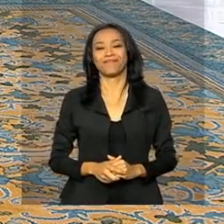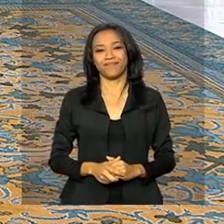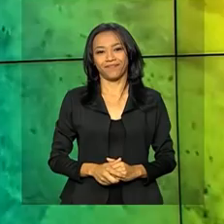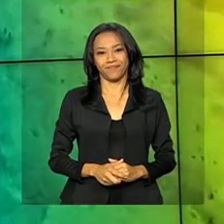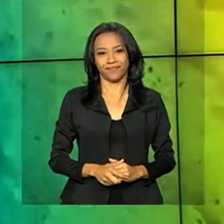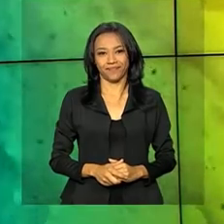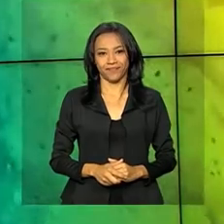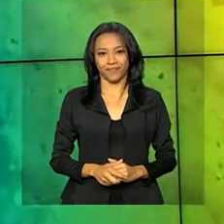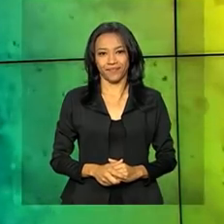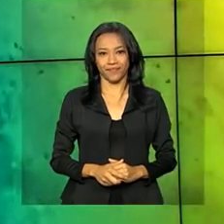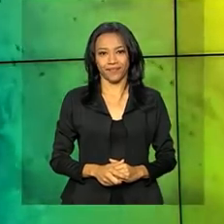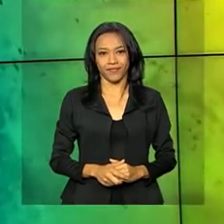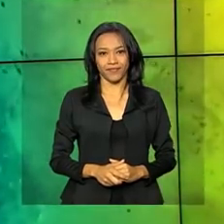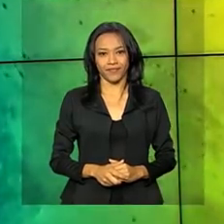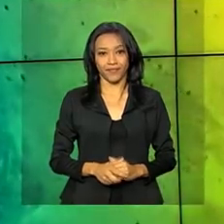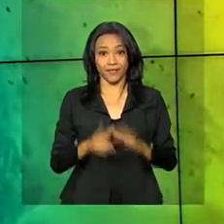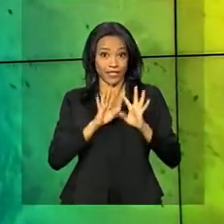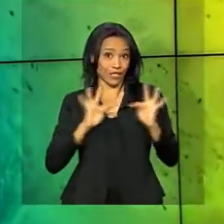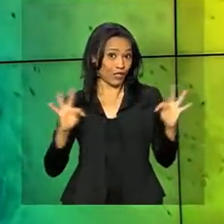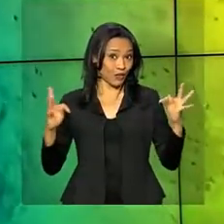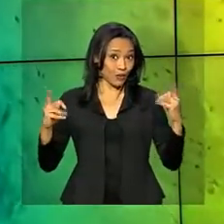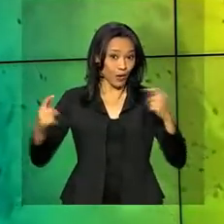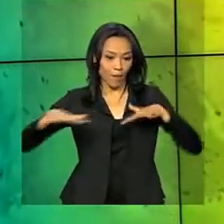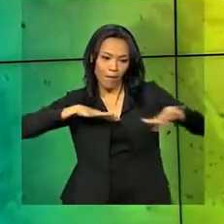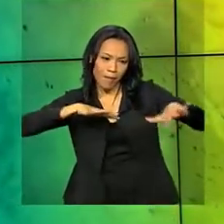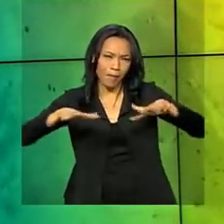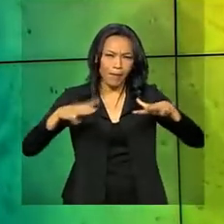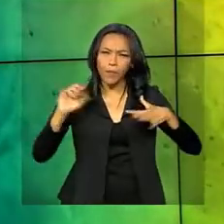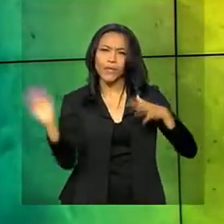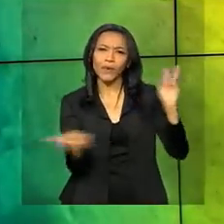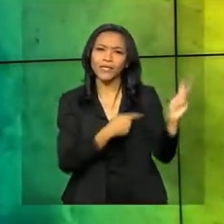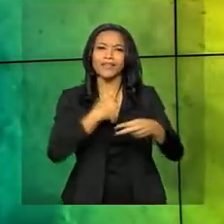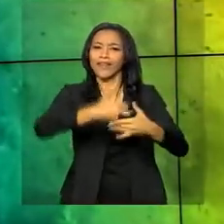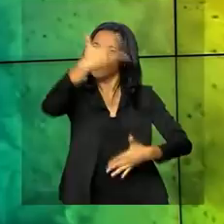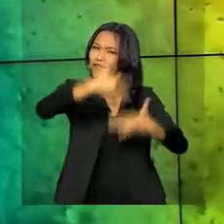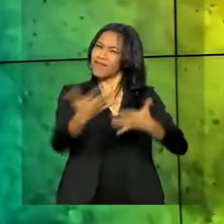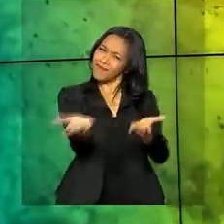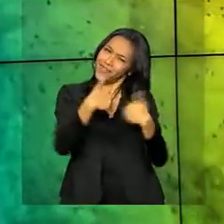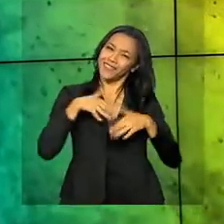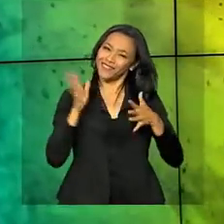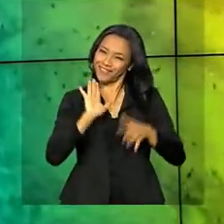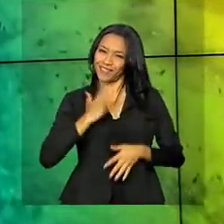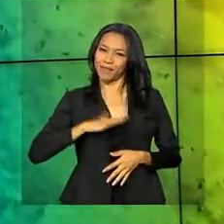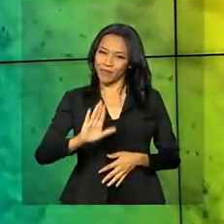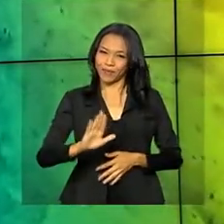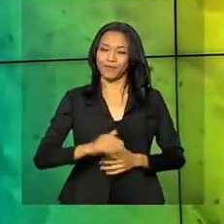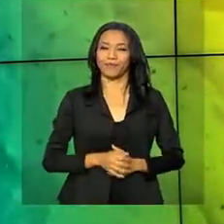E toda a movimentação nas redes sociais. Participe com a gente. Até já!